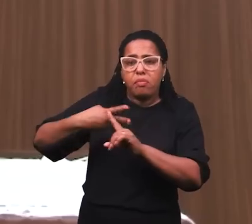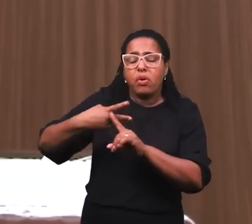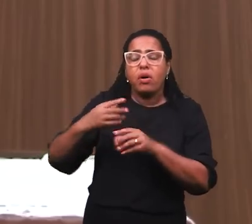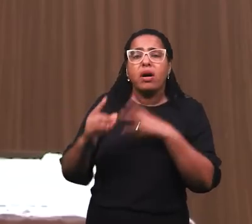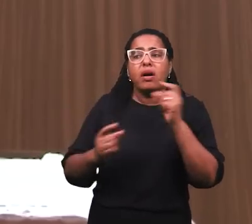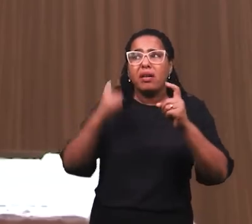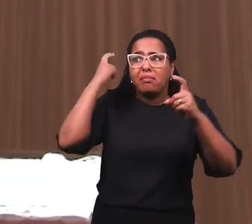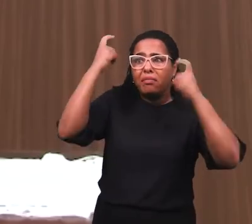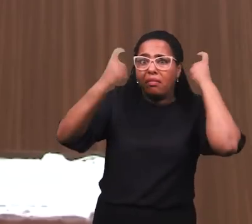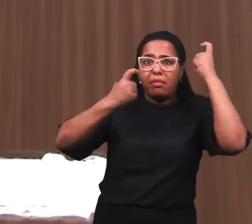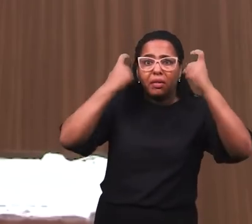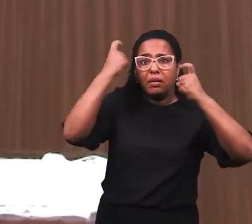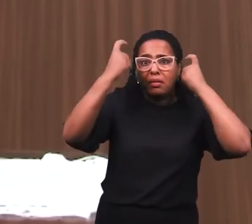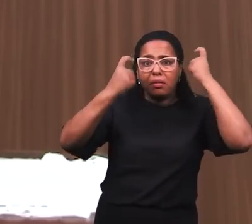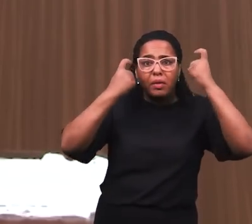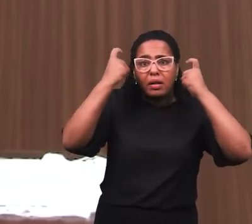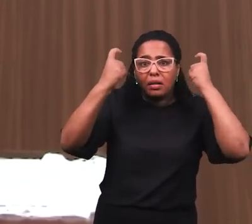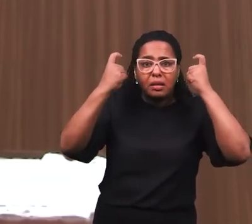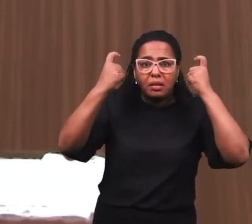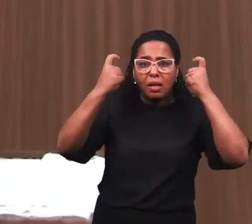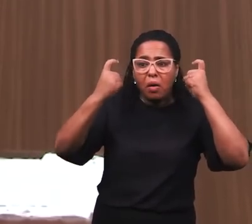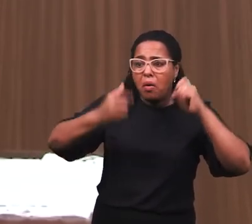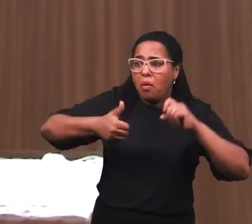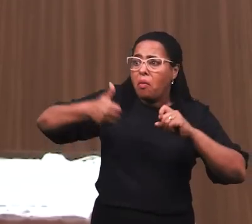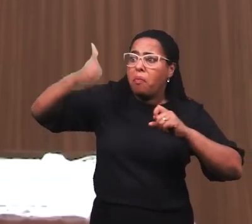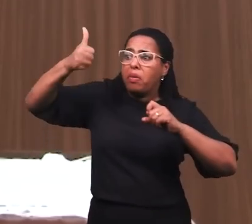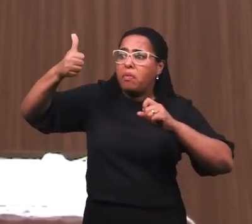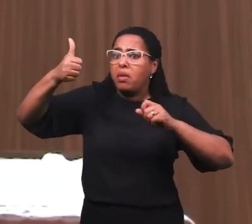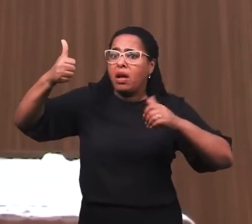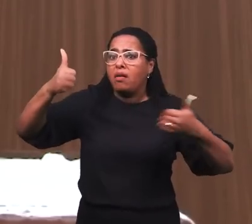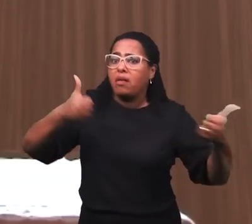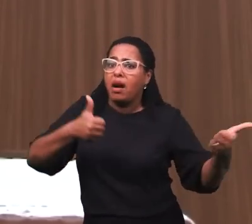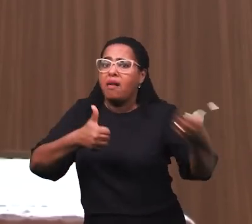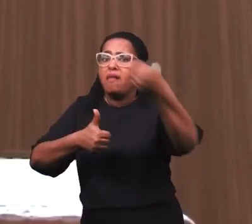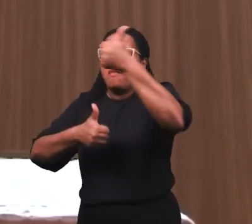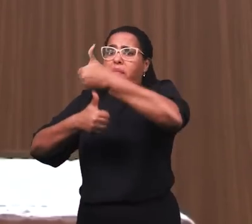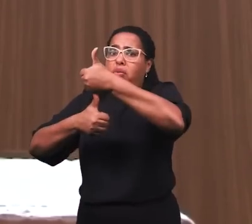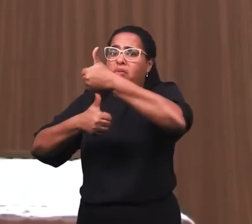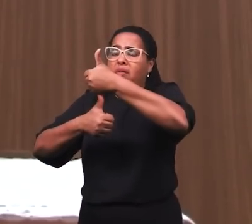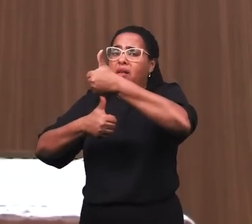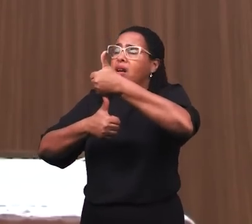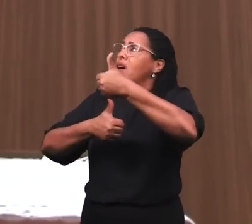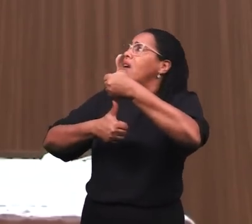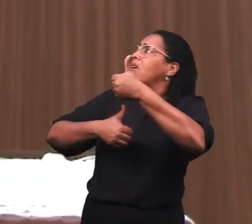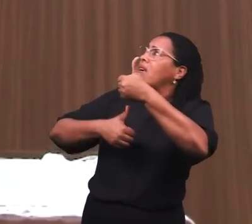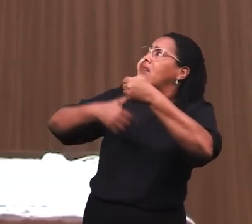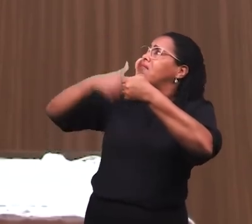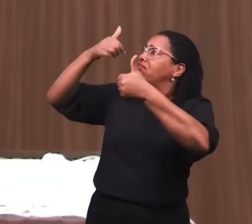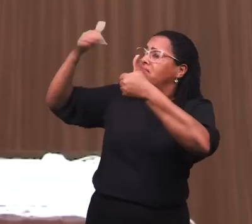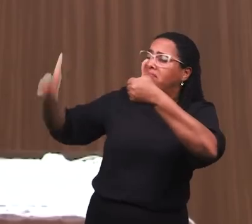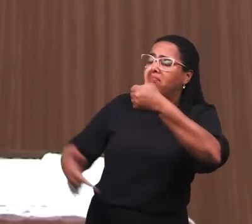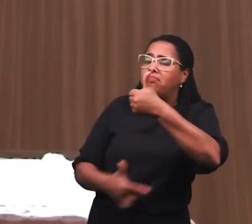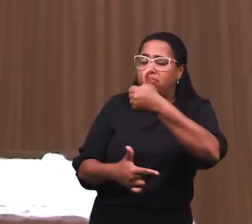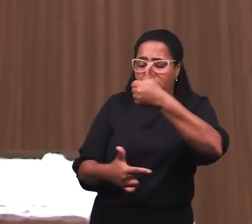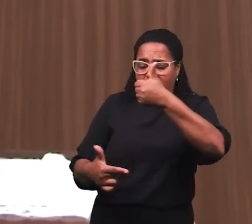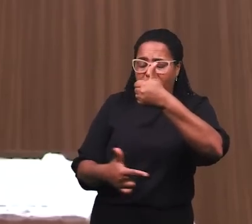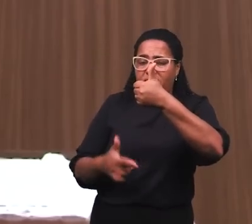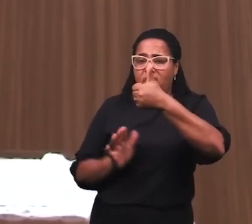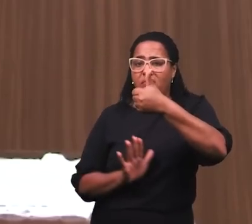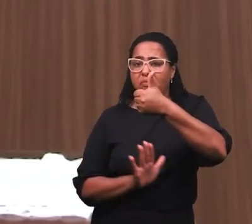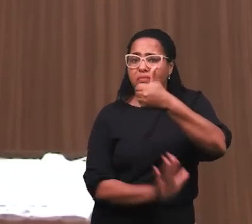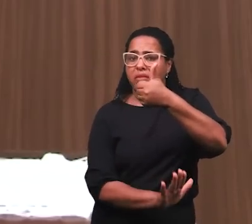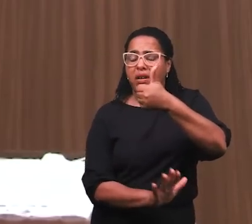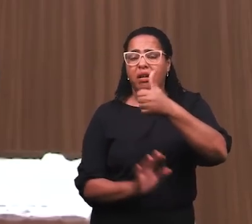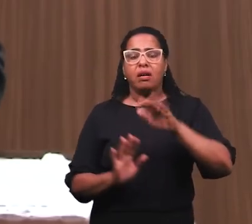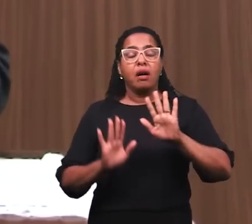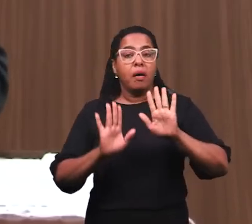grande preocupação, ocupa o primeiro lugar e o reino acaba sendo deixado de lado ou para quando sobrar tempo.